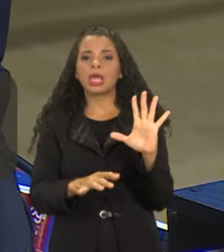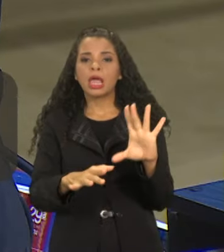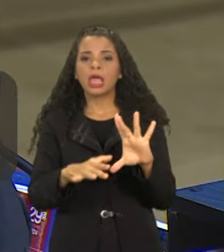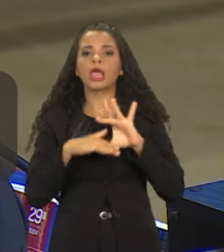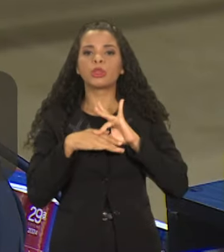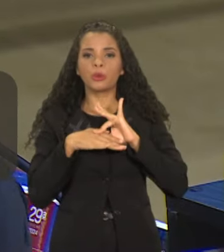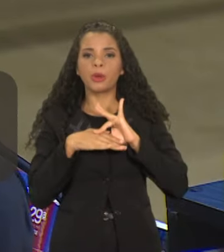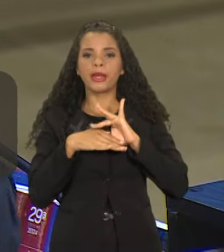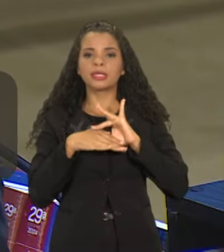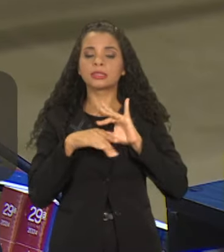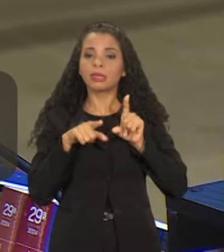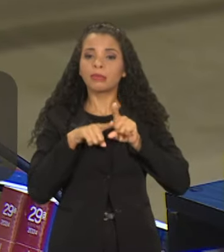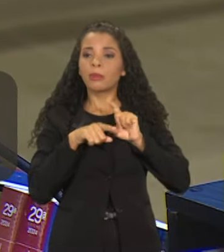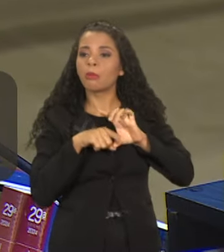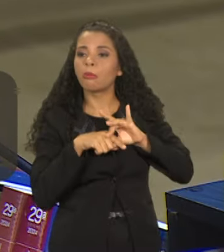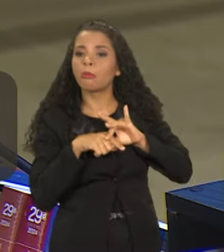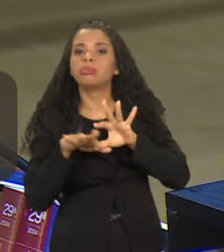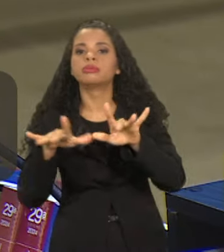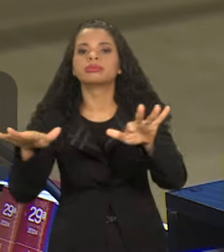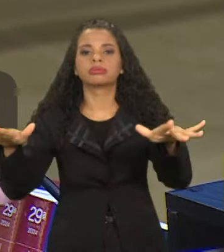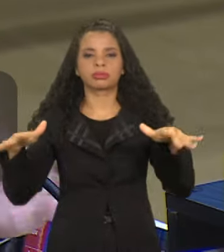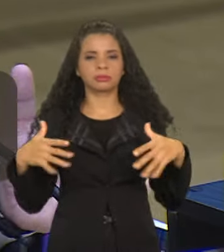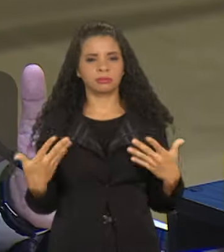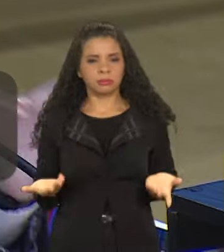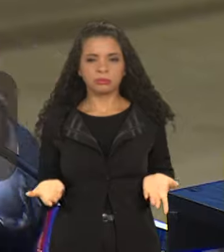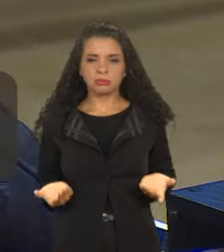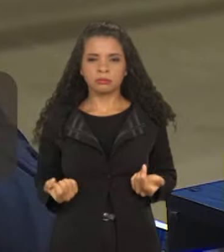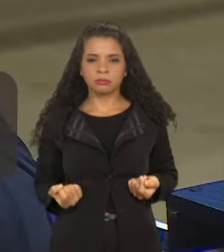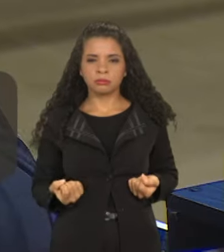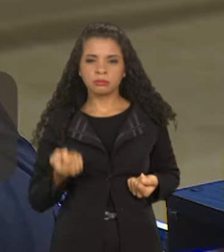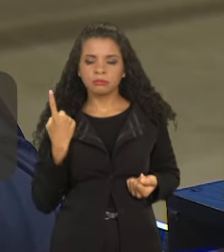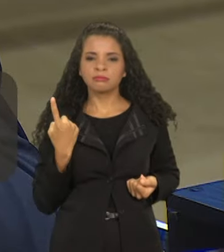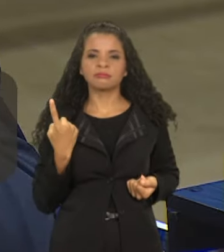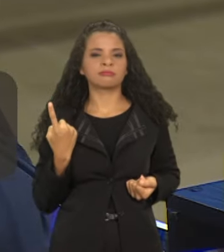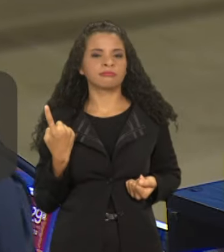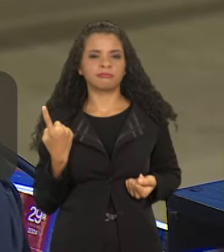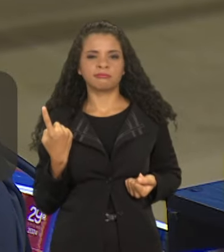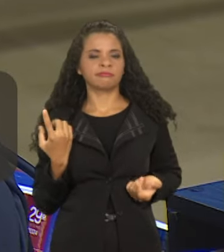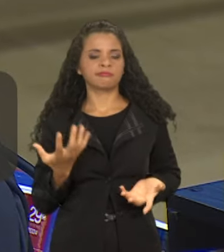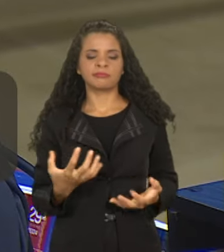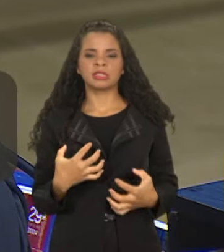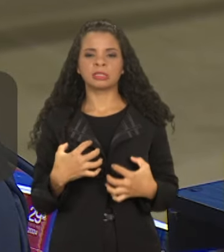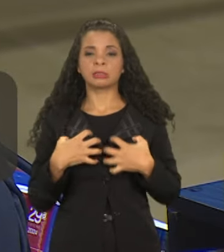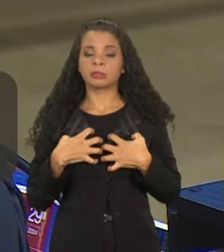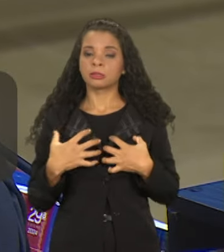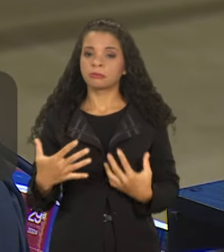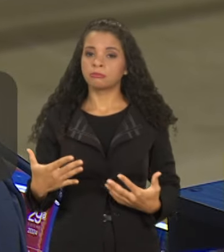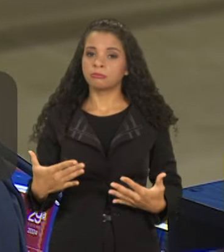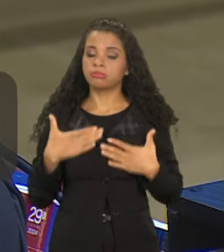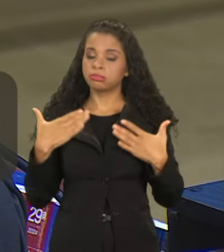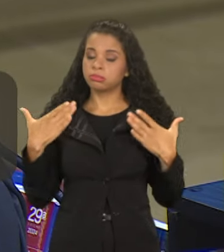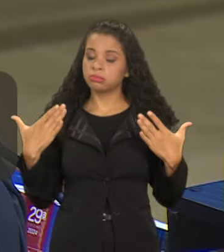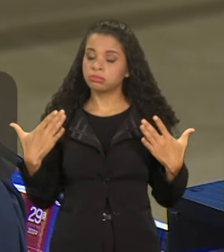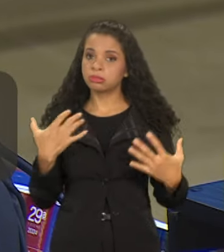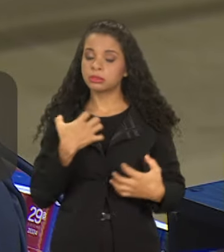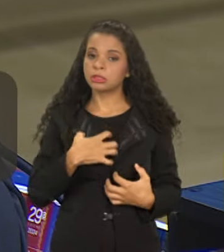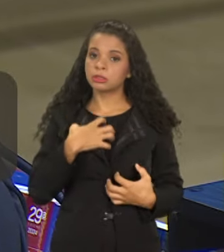para outras pessoas. Realmente me causa muito espanto e